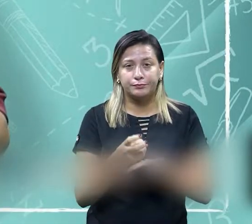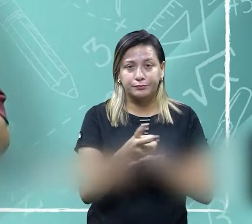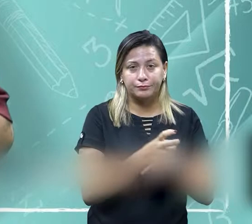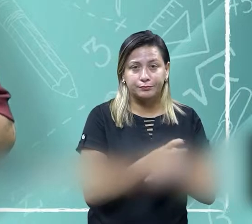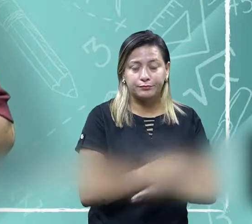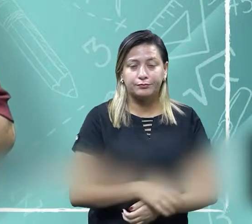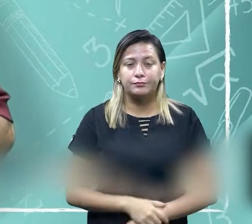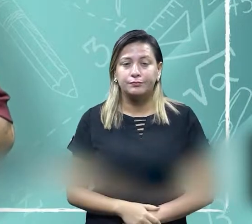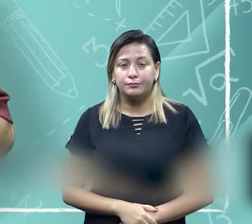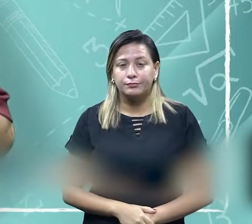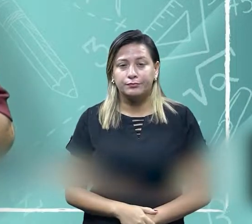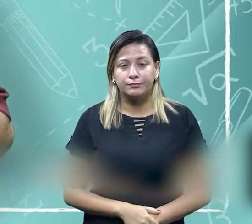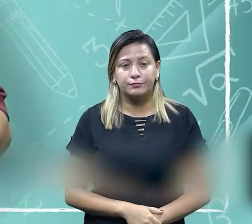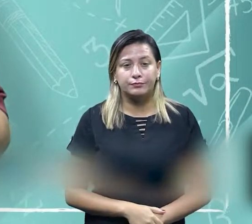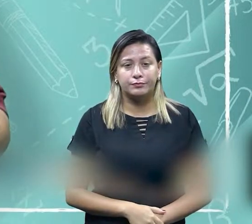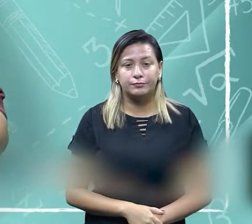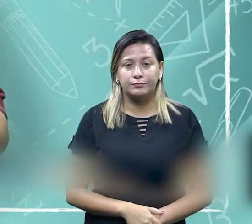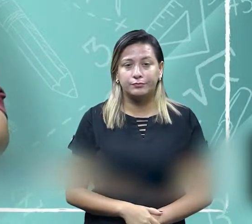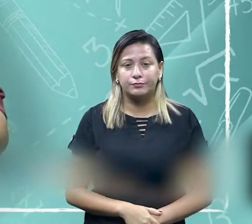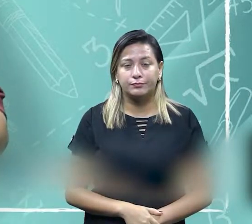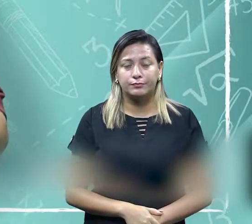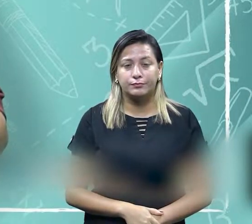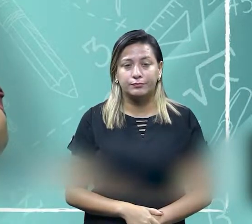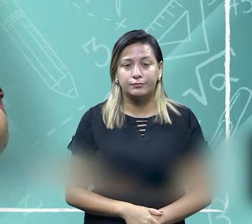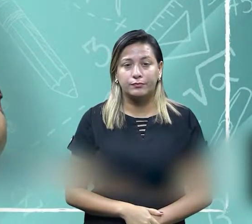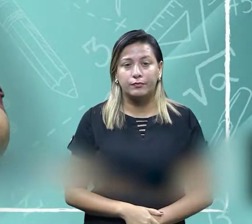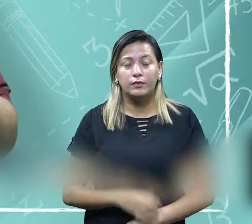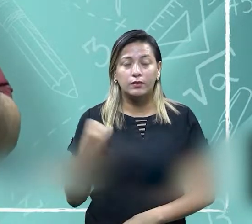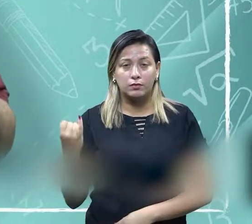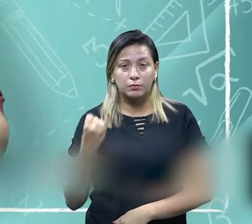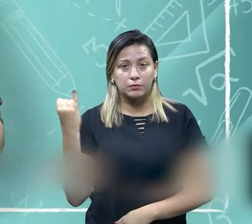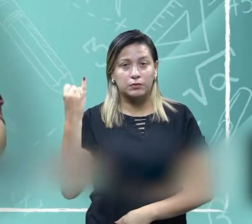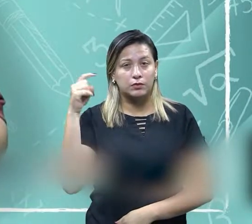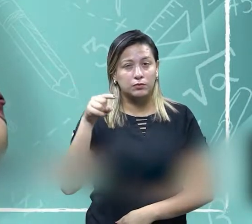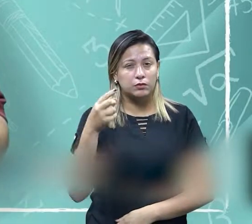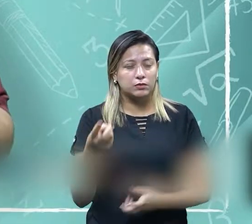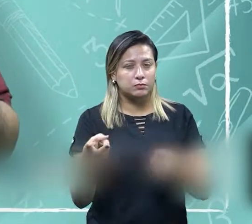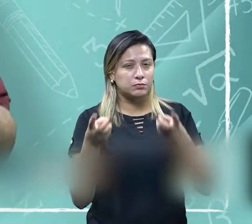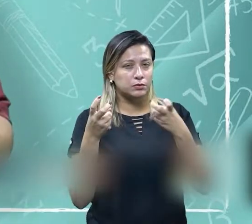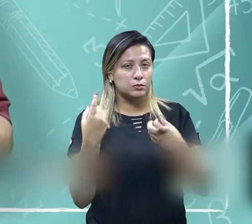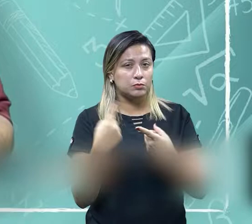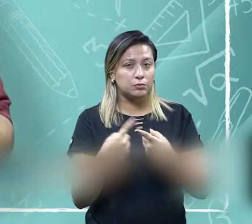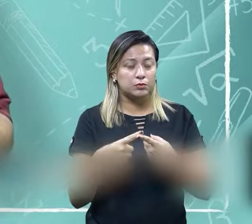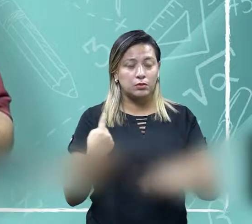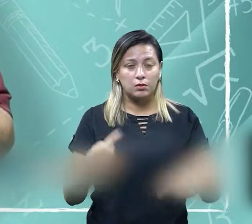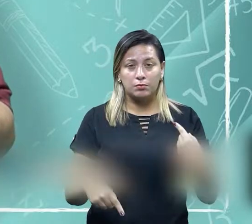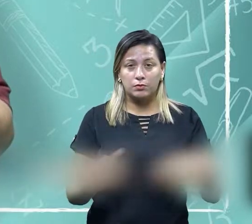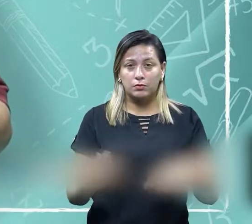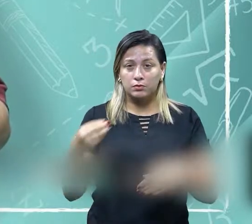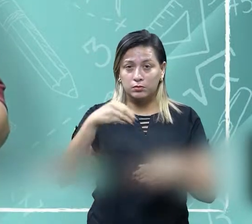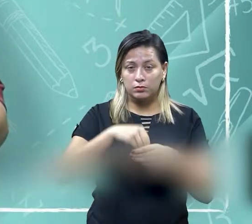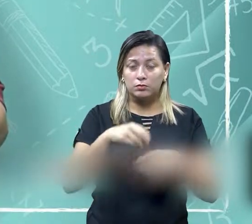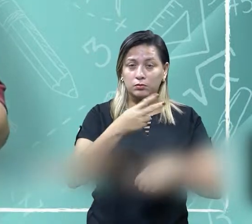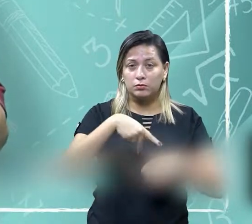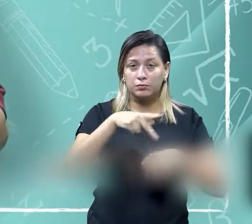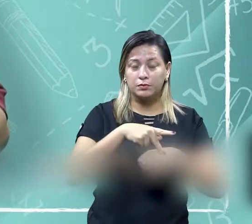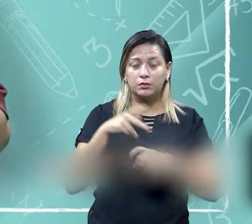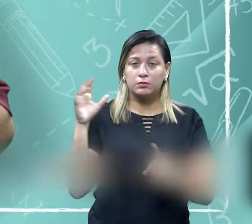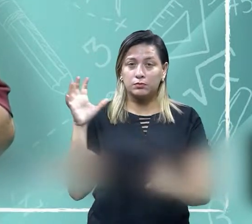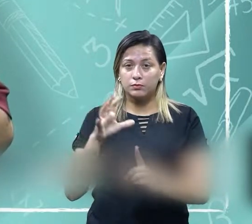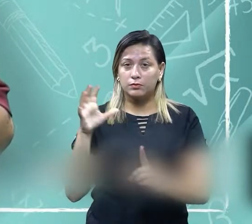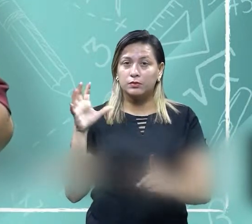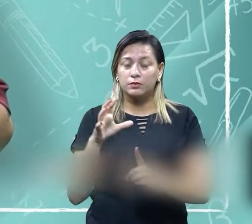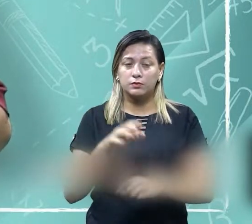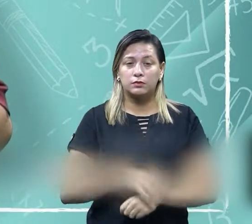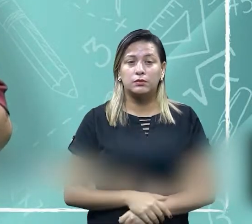ideia é importante você denotar porque as políticas internas influenciam diretamente